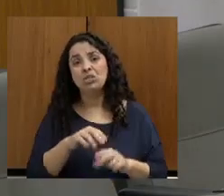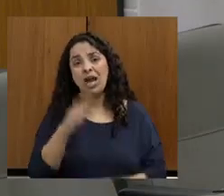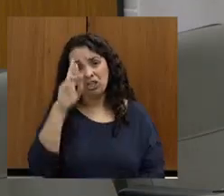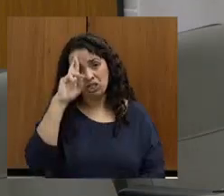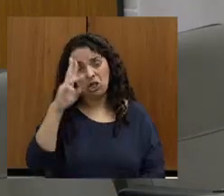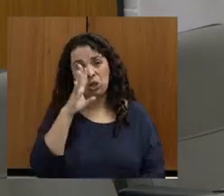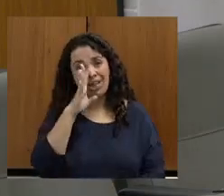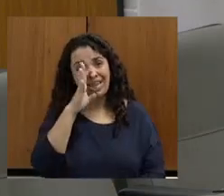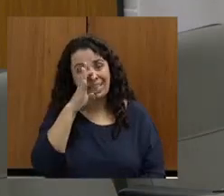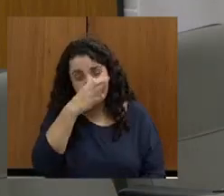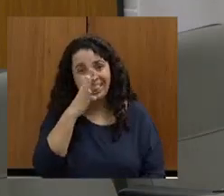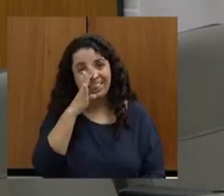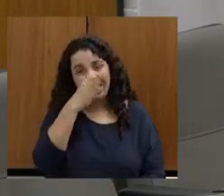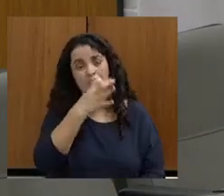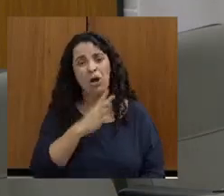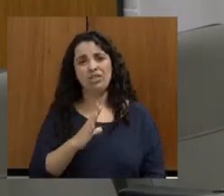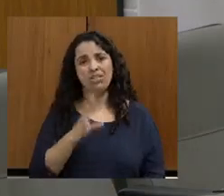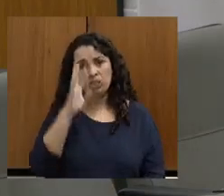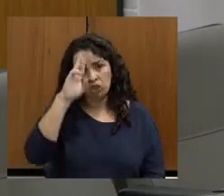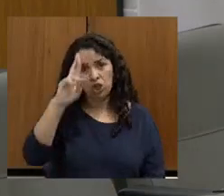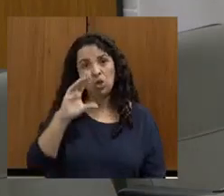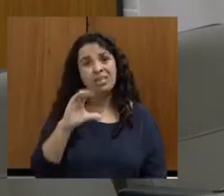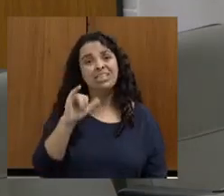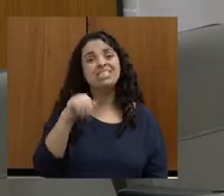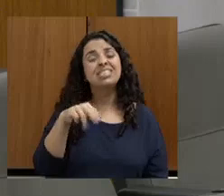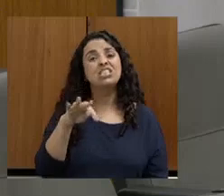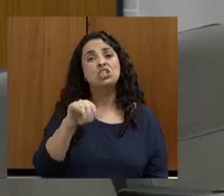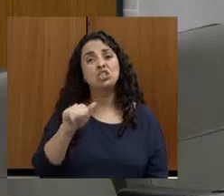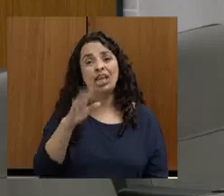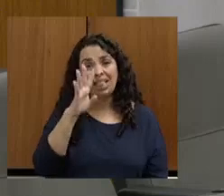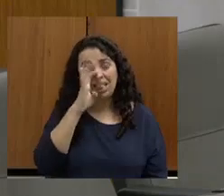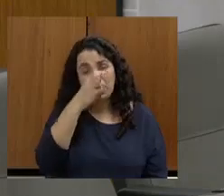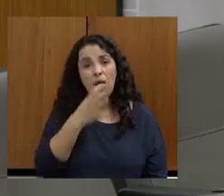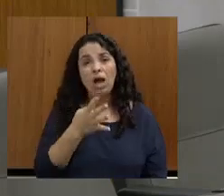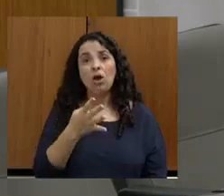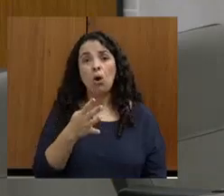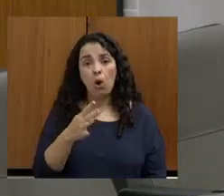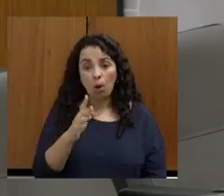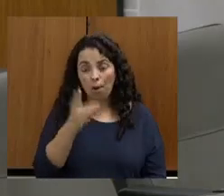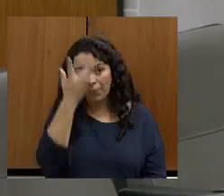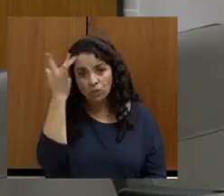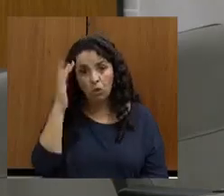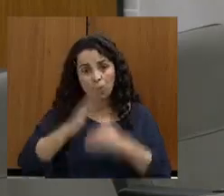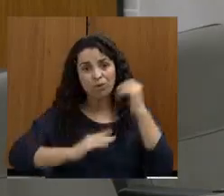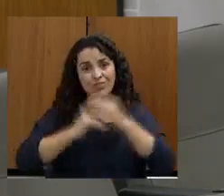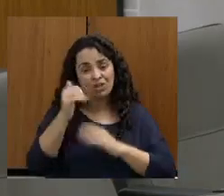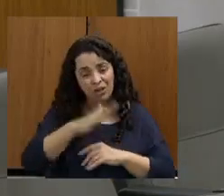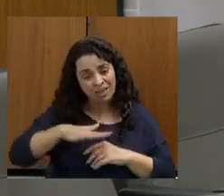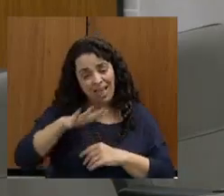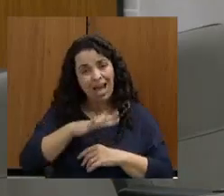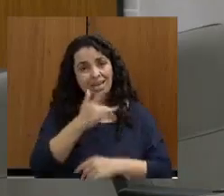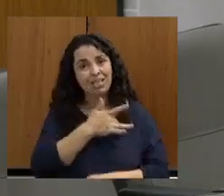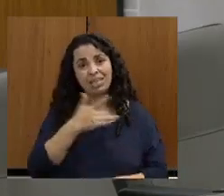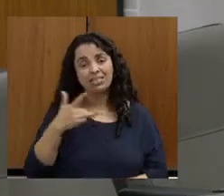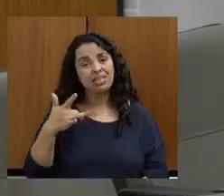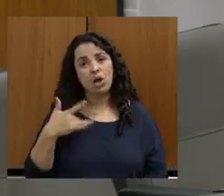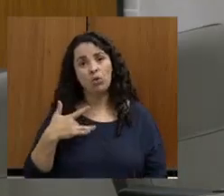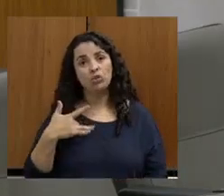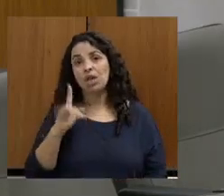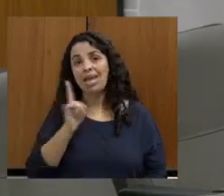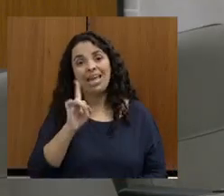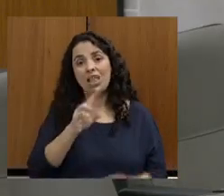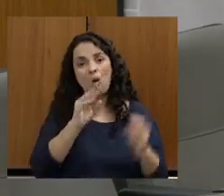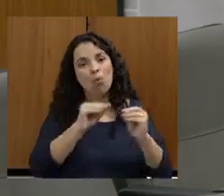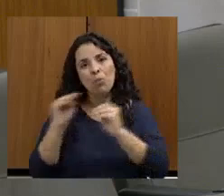em temar com uma profissional da área da saúde, está certo? E não trocar a menina. Para